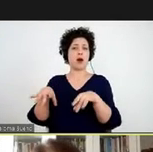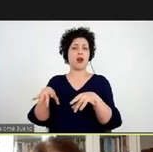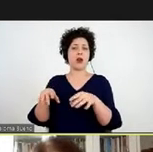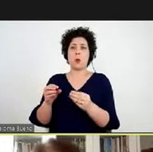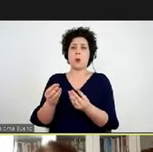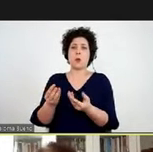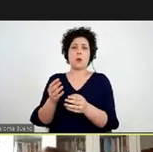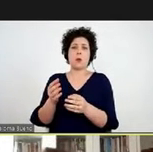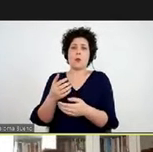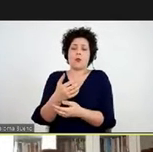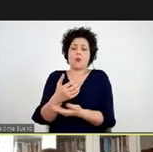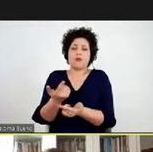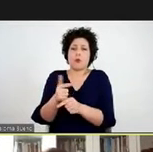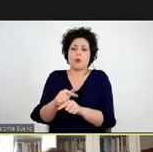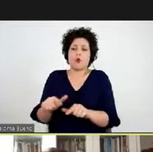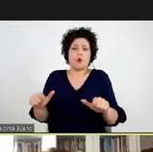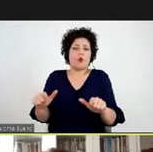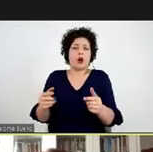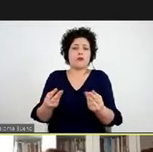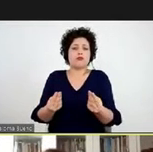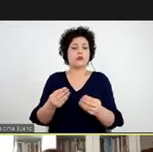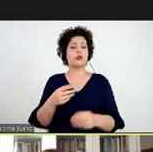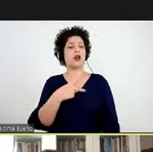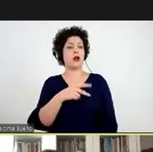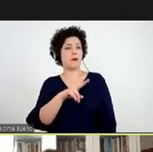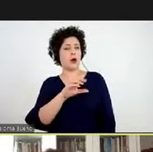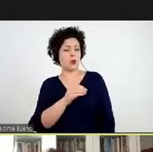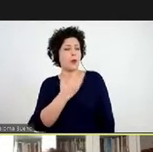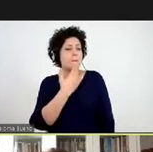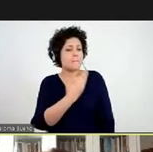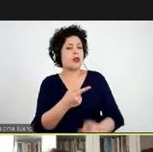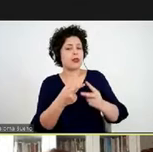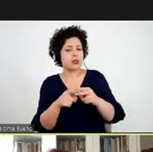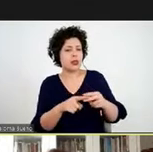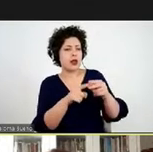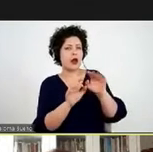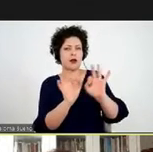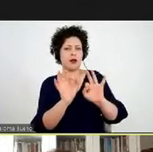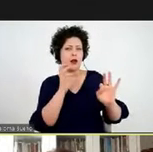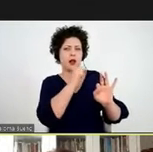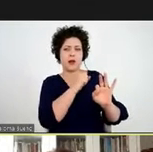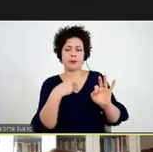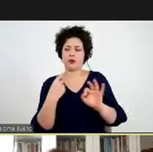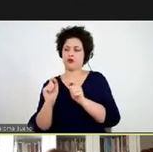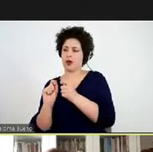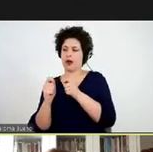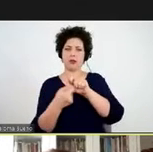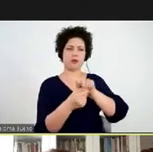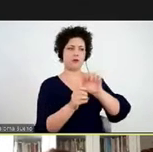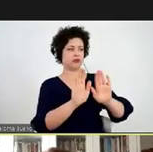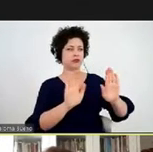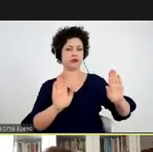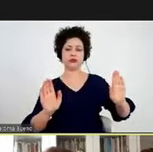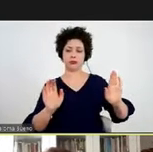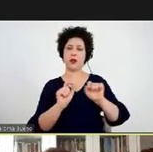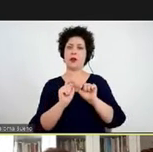a capela para nada. Então, Paulo pediu uma restaurada rápida nela e a gente adaptou para a galeria, e fez